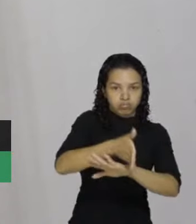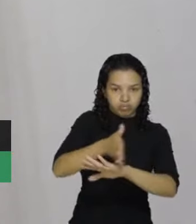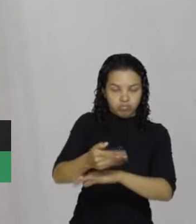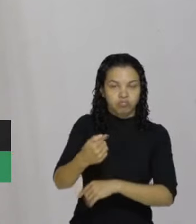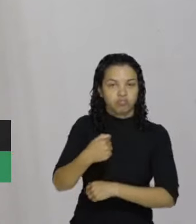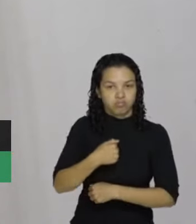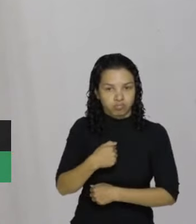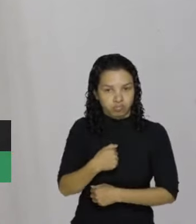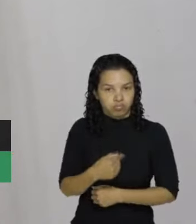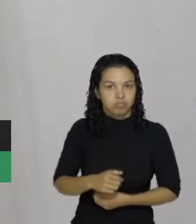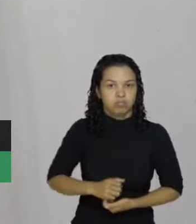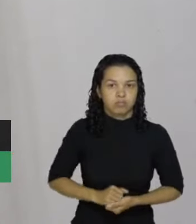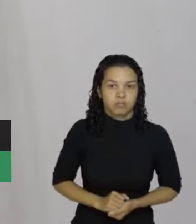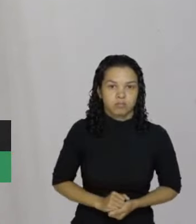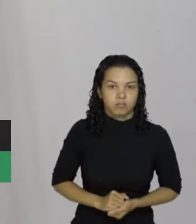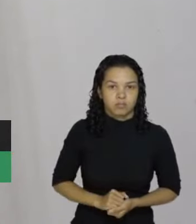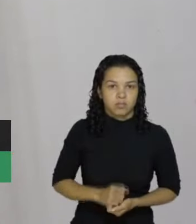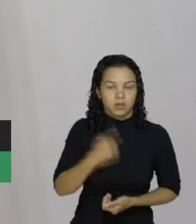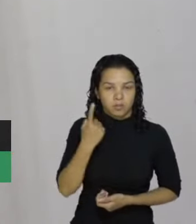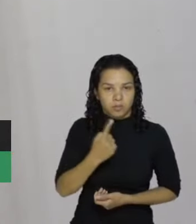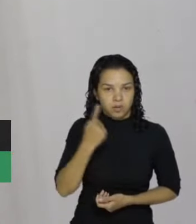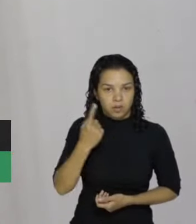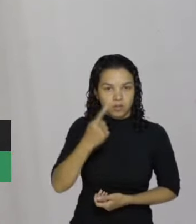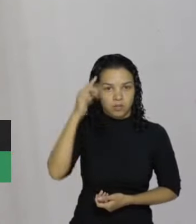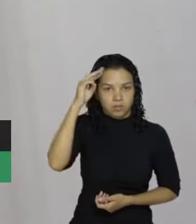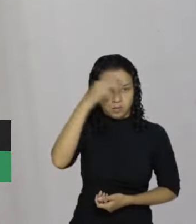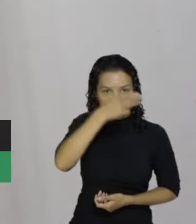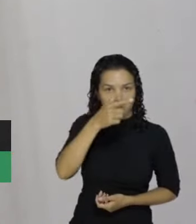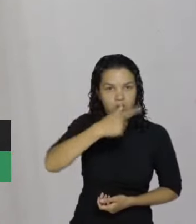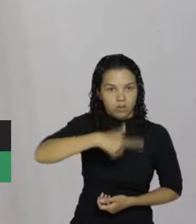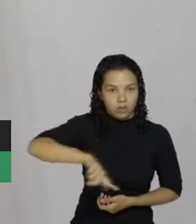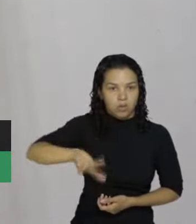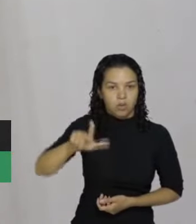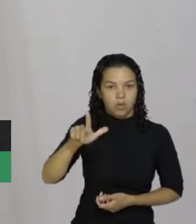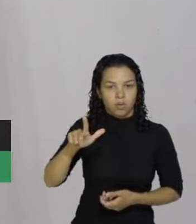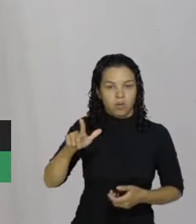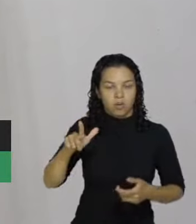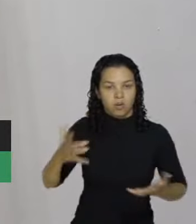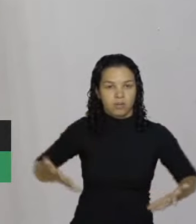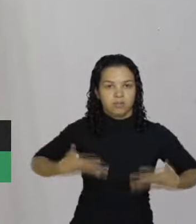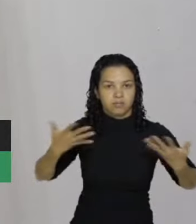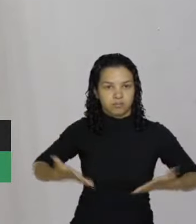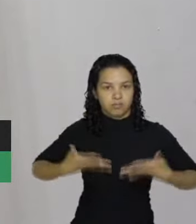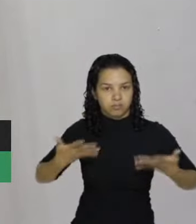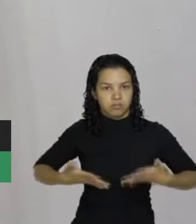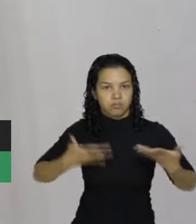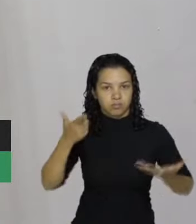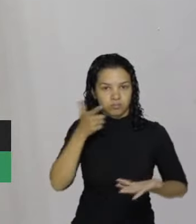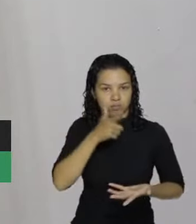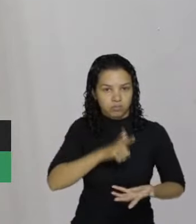deputado Fabiano, e a gente conseguiu se divertir bastante, né?